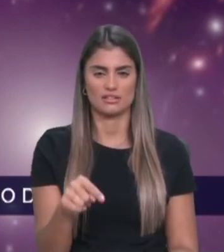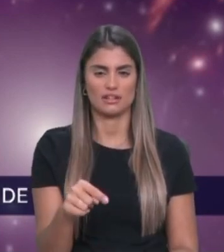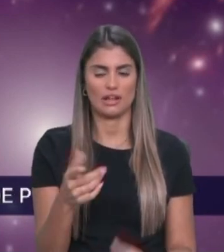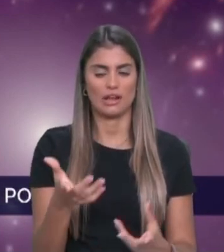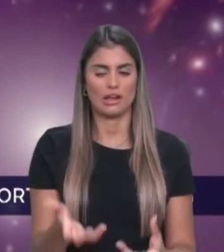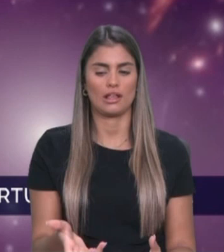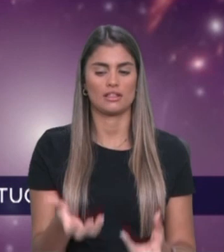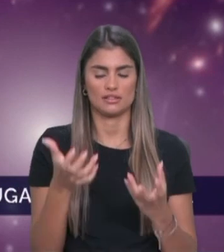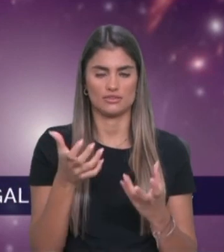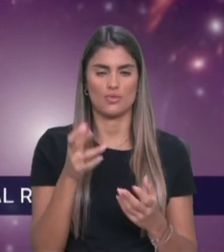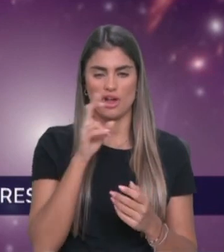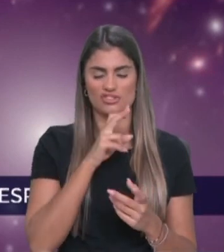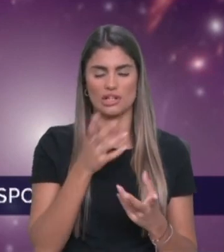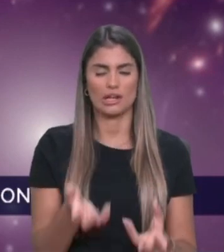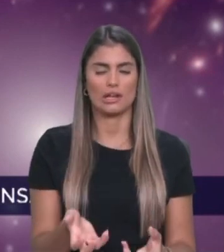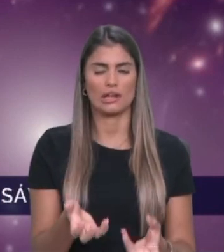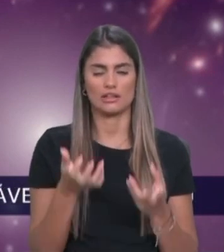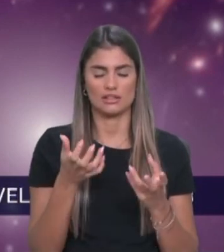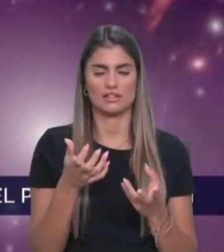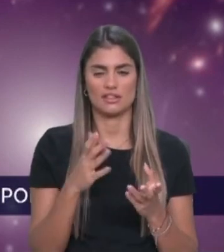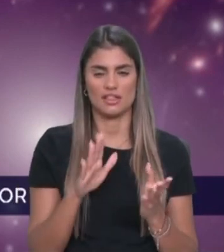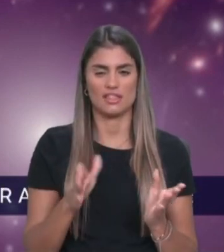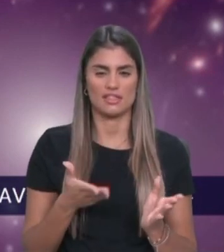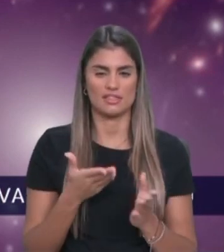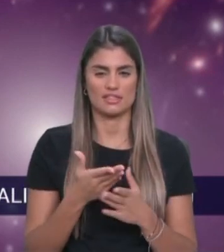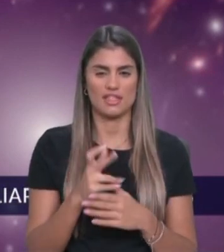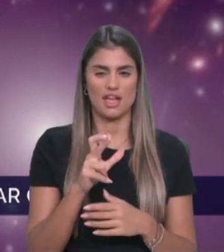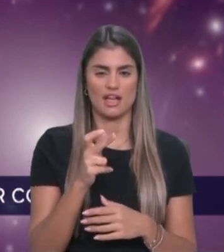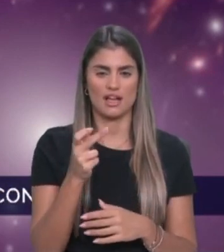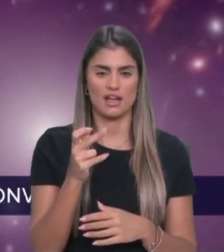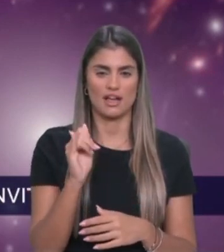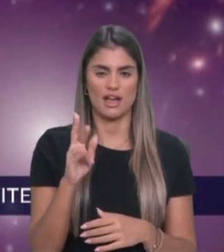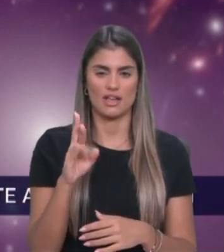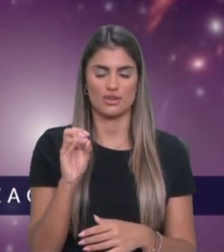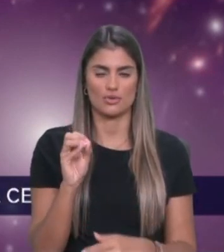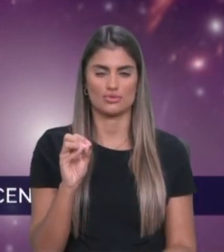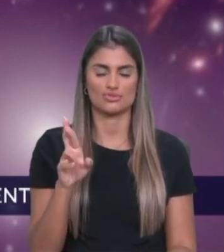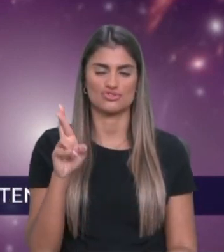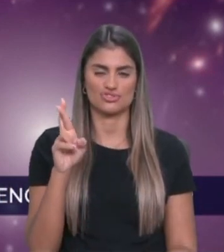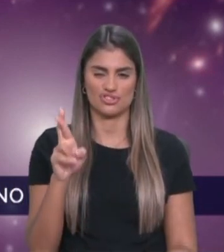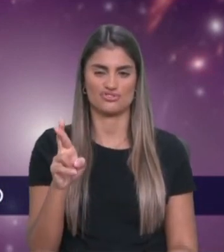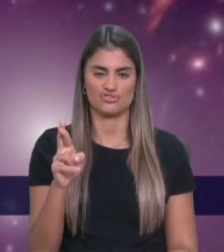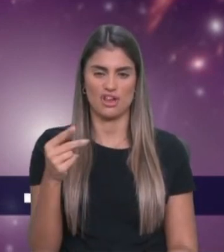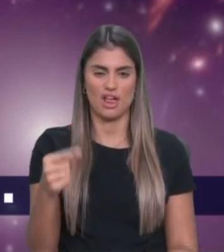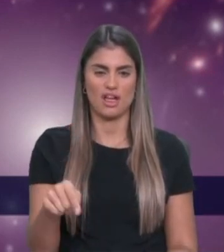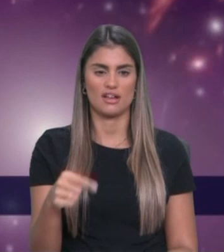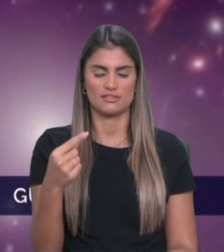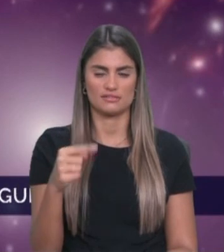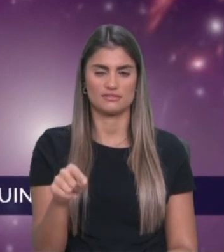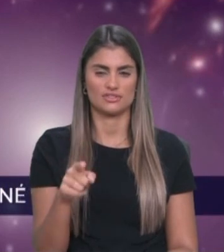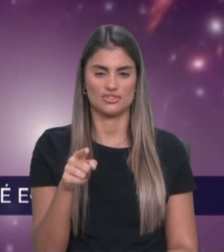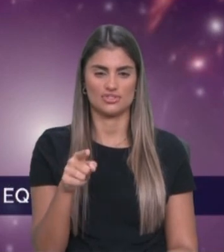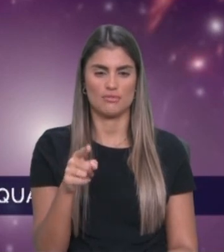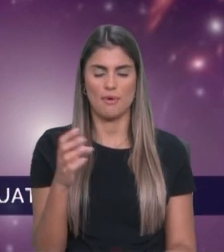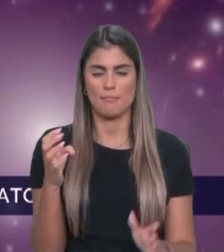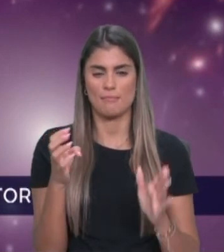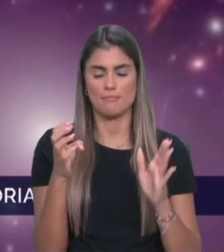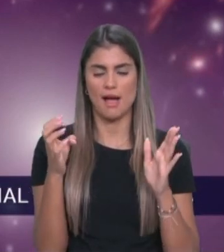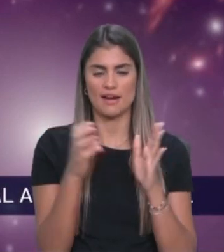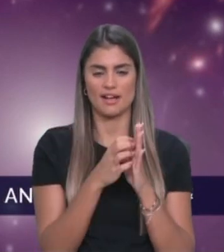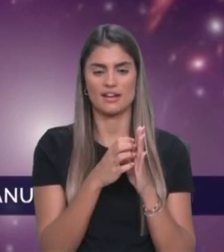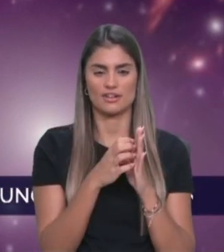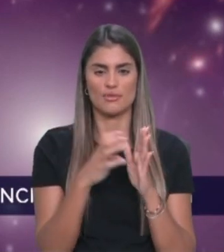aquecido, e quando o gás é muito quente emite no raio-x, na energia de comprimento de onda do raio-x. Isto é uma marca, José, é uma